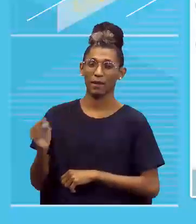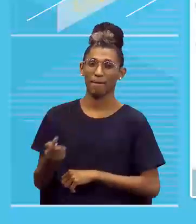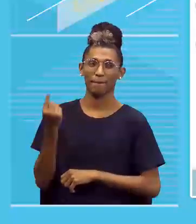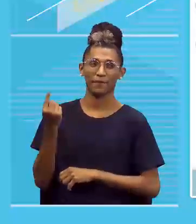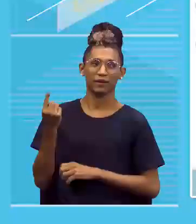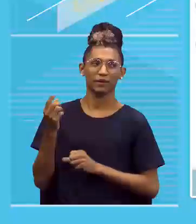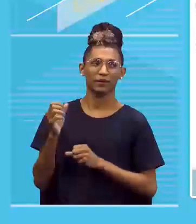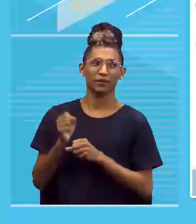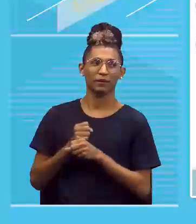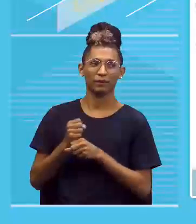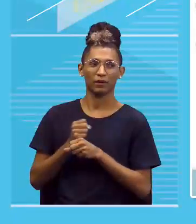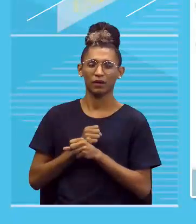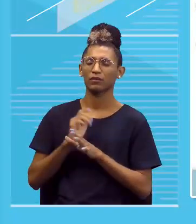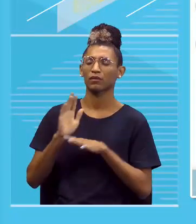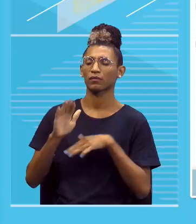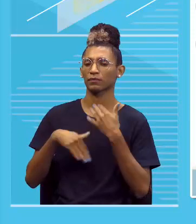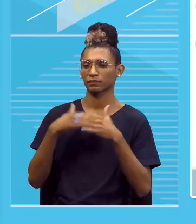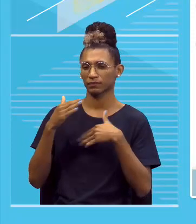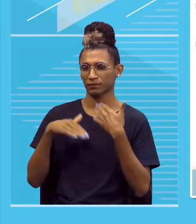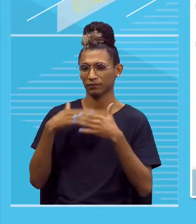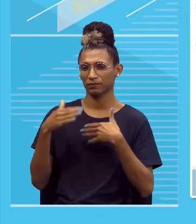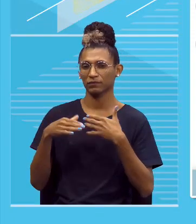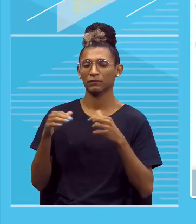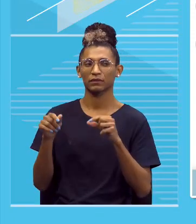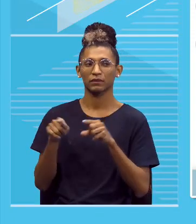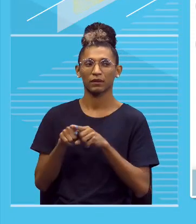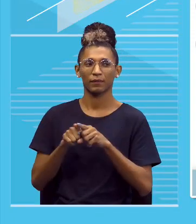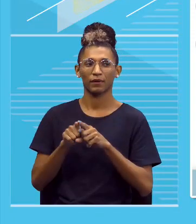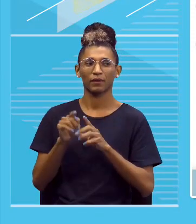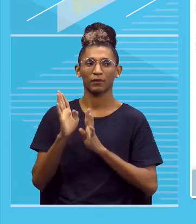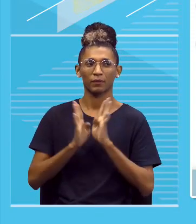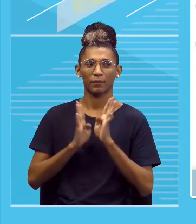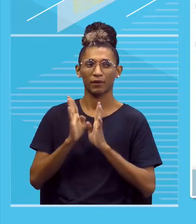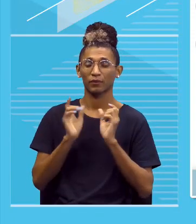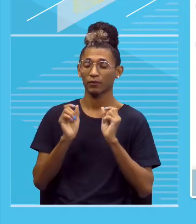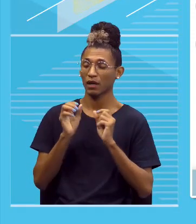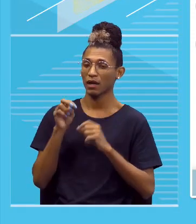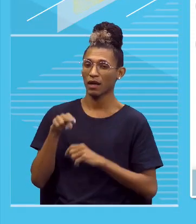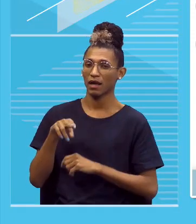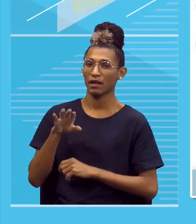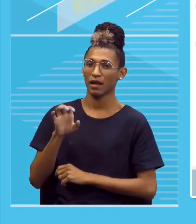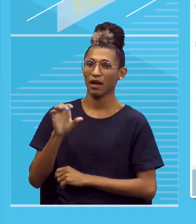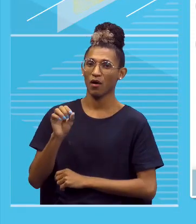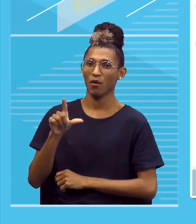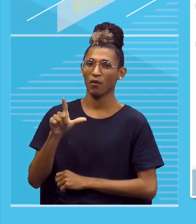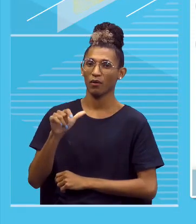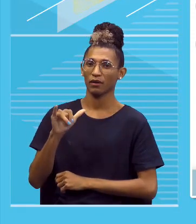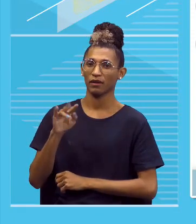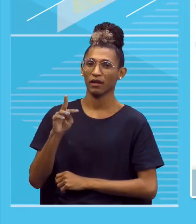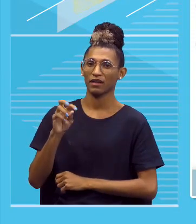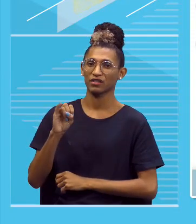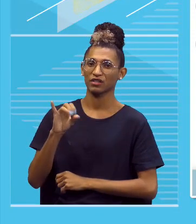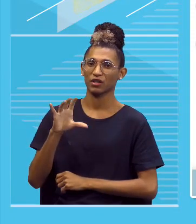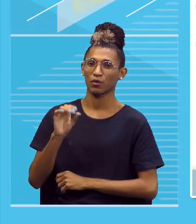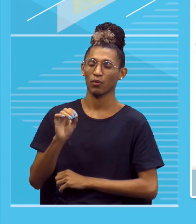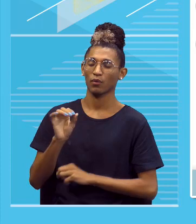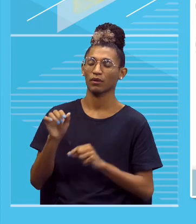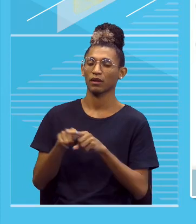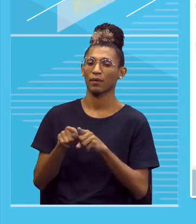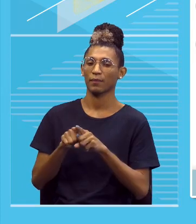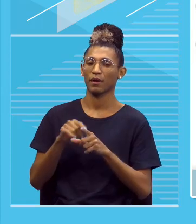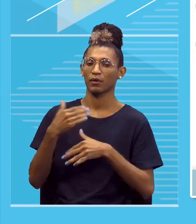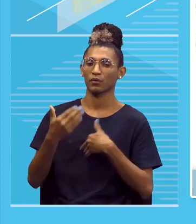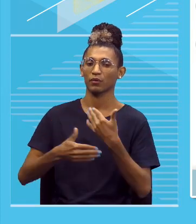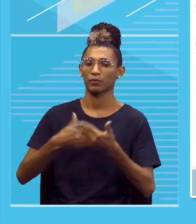tendo sido desenvolvida durante o período neolítico sendo dos processos construtivos